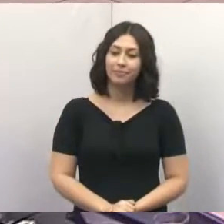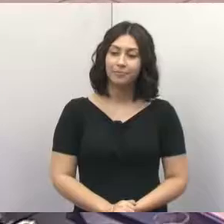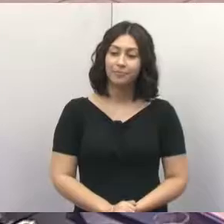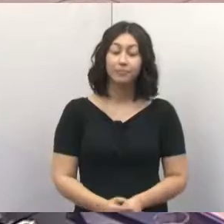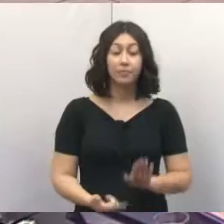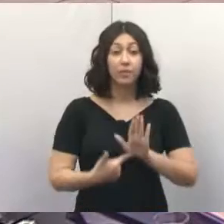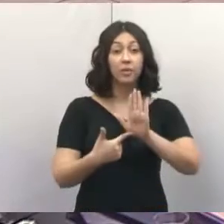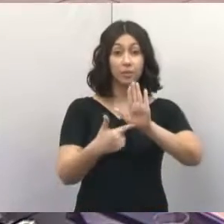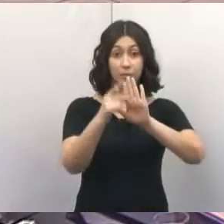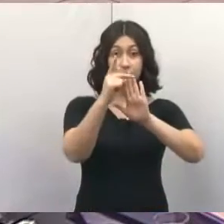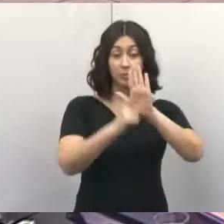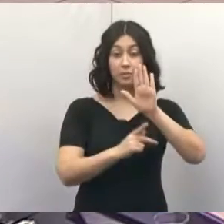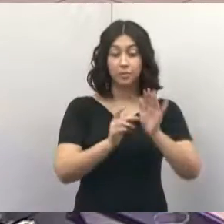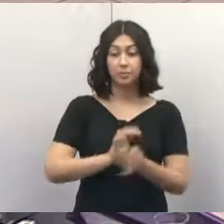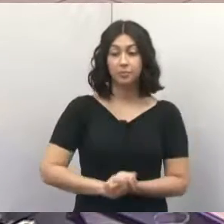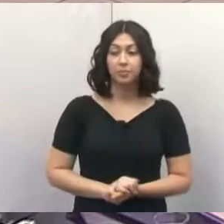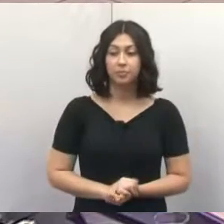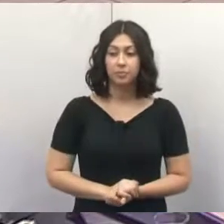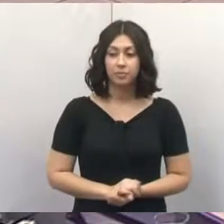Apresentação do próximo projeto.